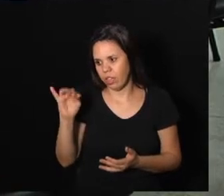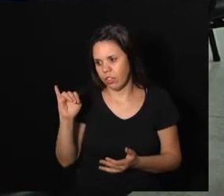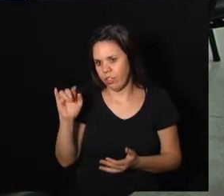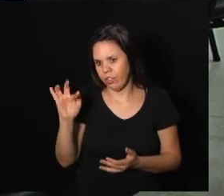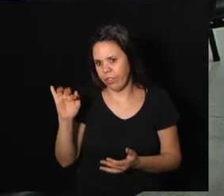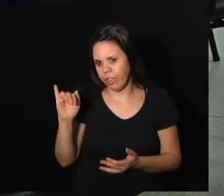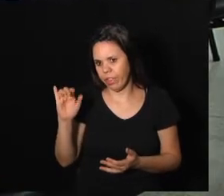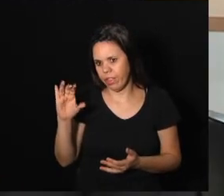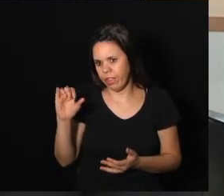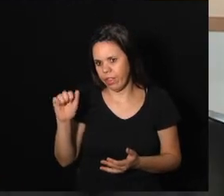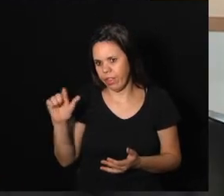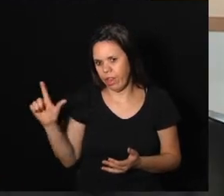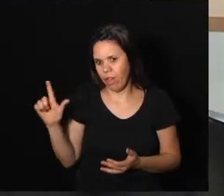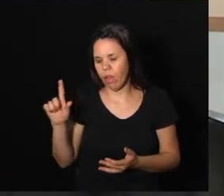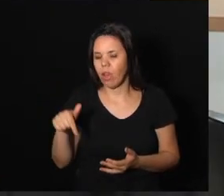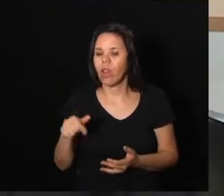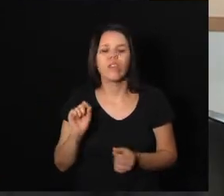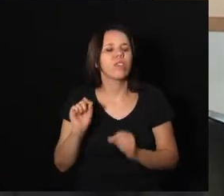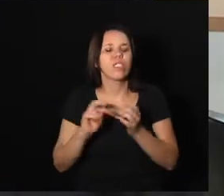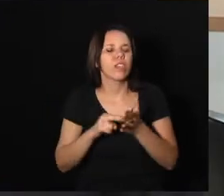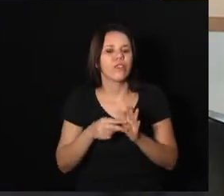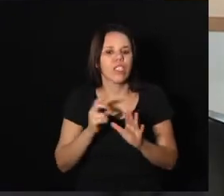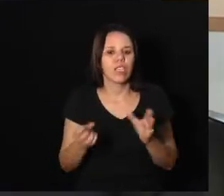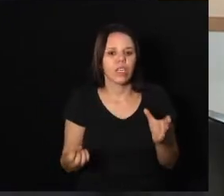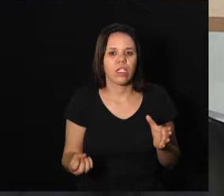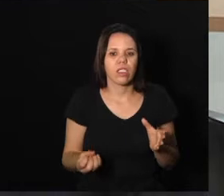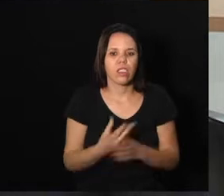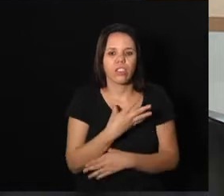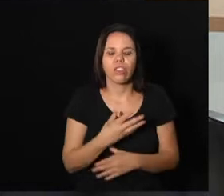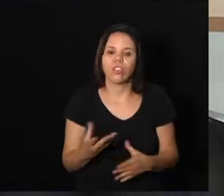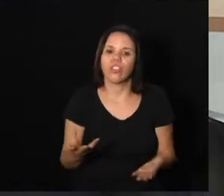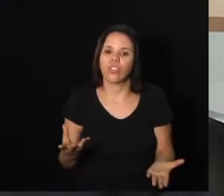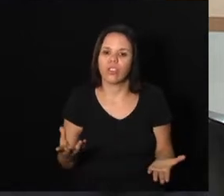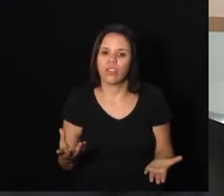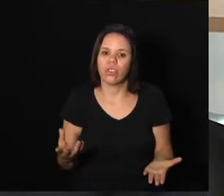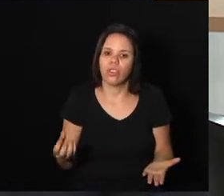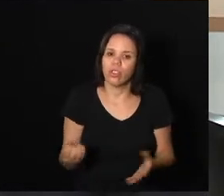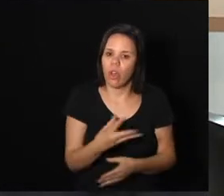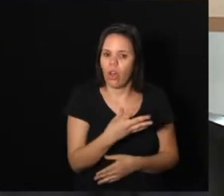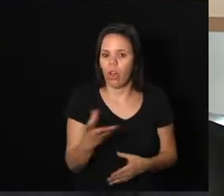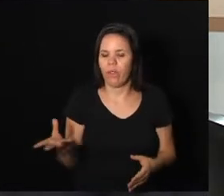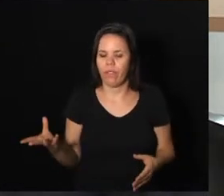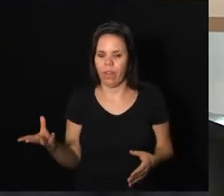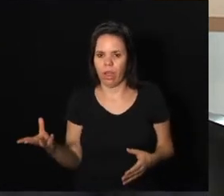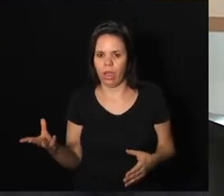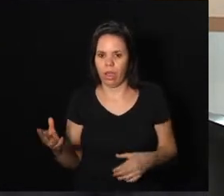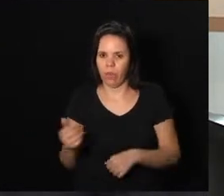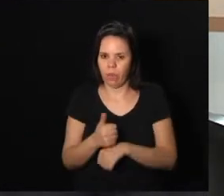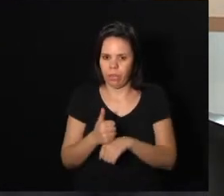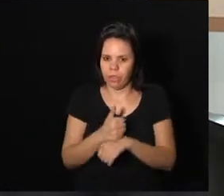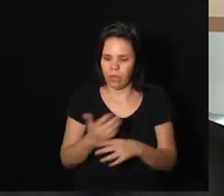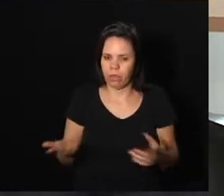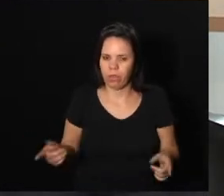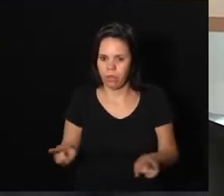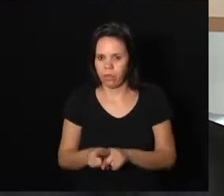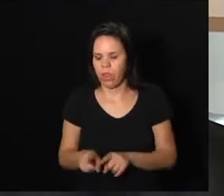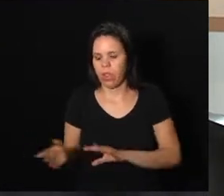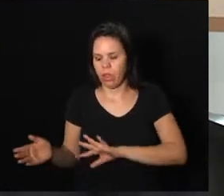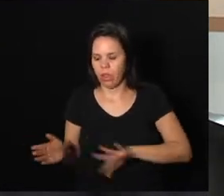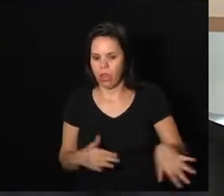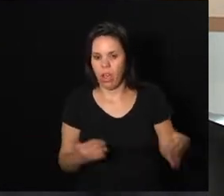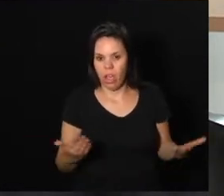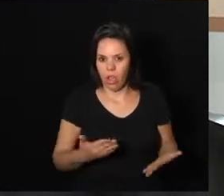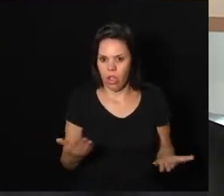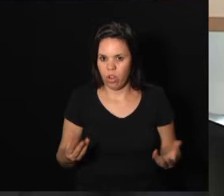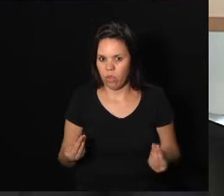nascendo novas profissões. Isso, também. As crianças que estão nascendo hoje, né, vamos falar, até posso jogar 5 anos, 10 anos atrás,